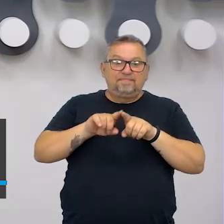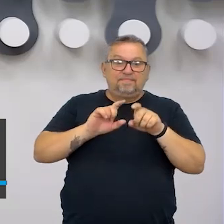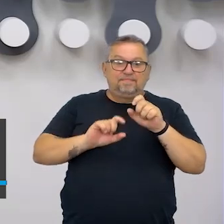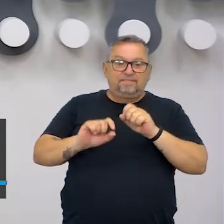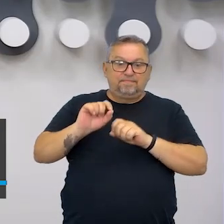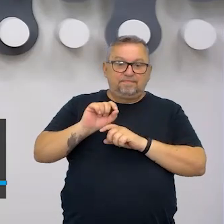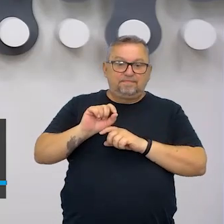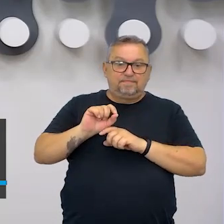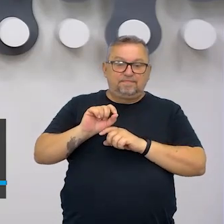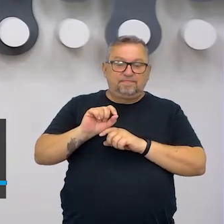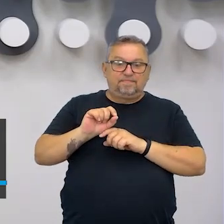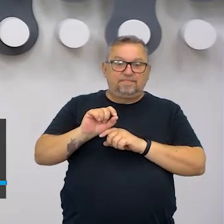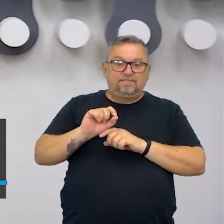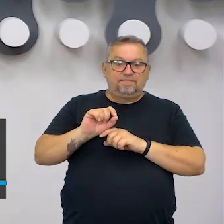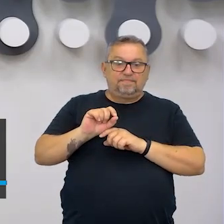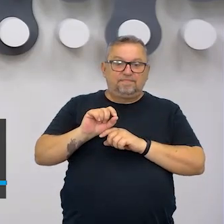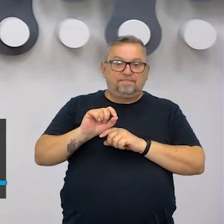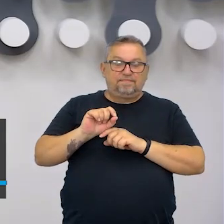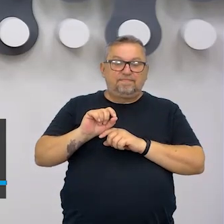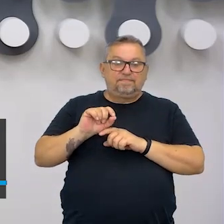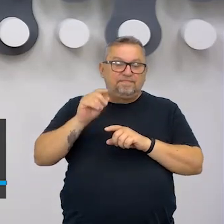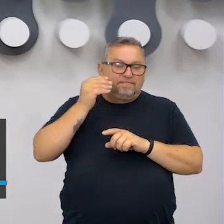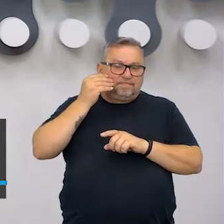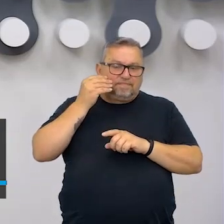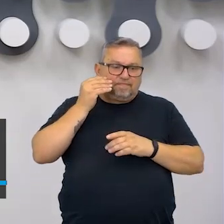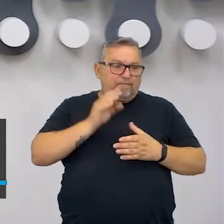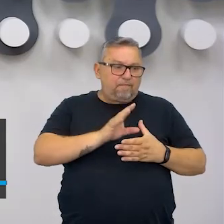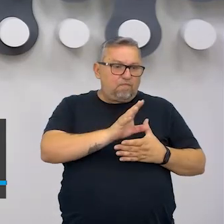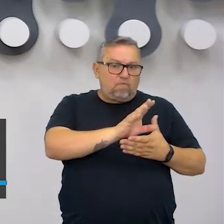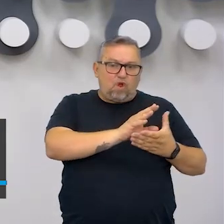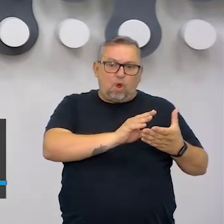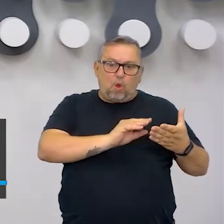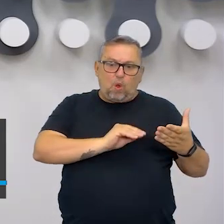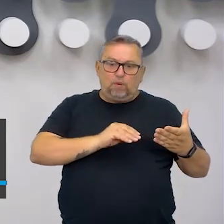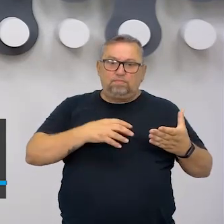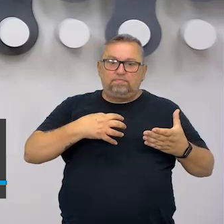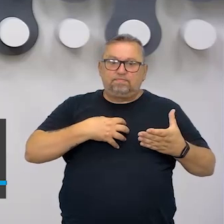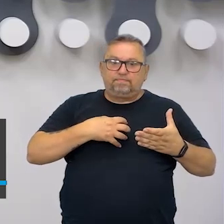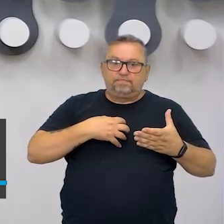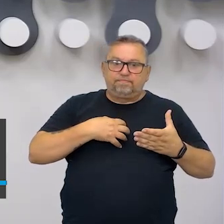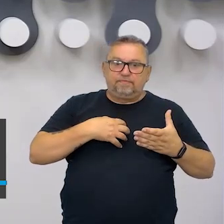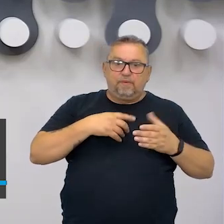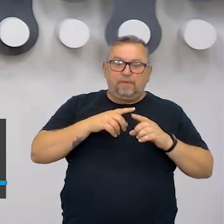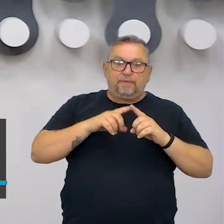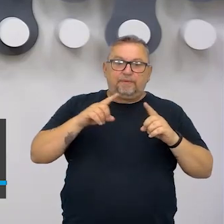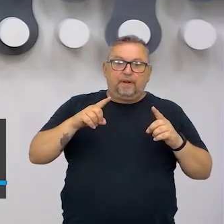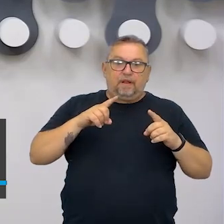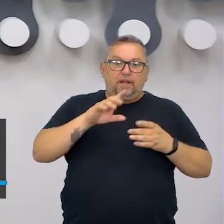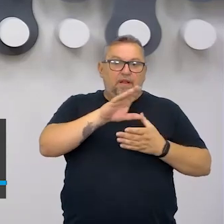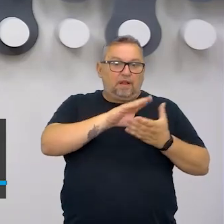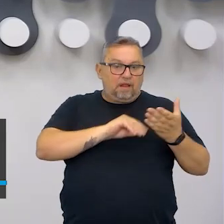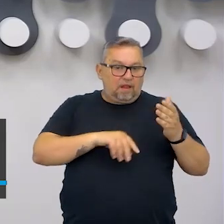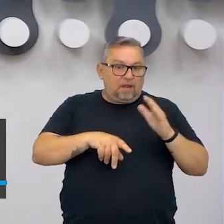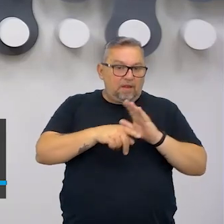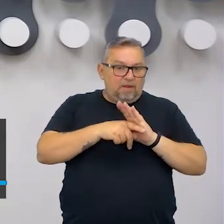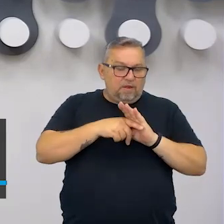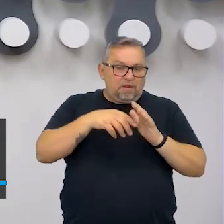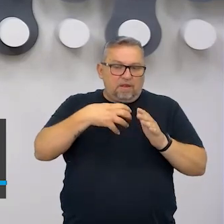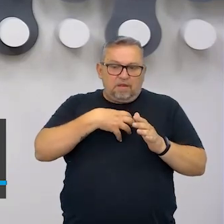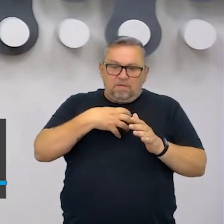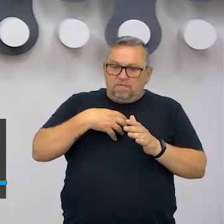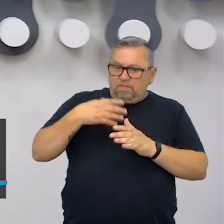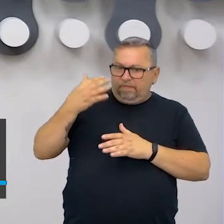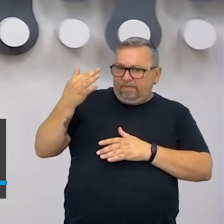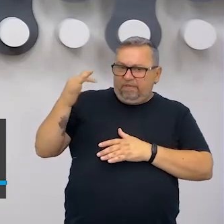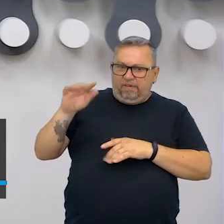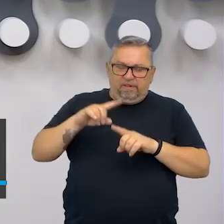Tentando até imitar, não sei se é exatamente essa palavra, mas imitar os trejeitos